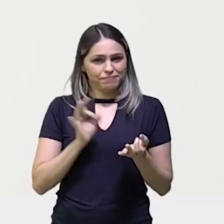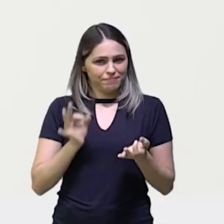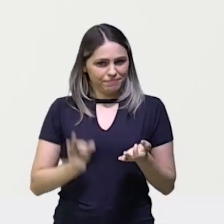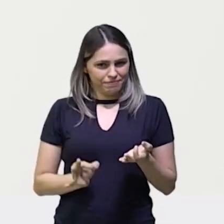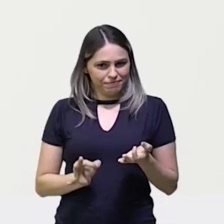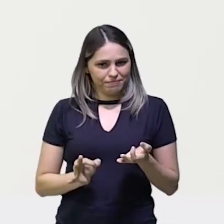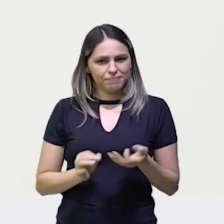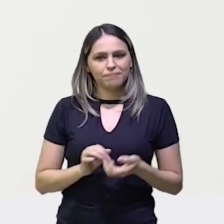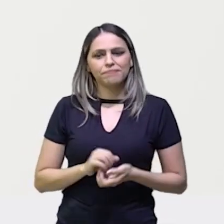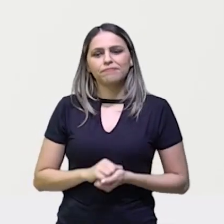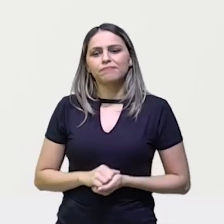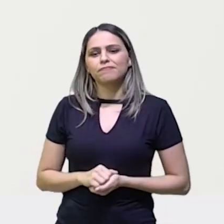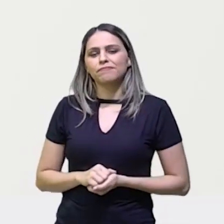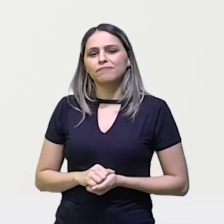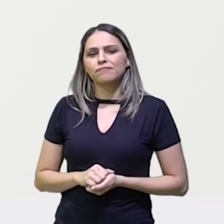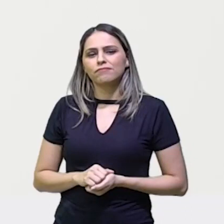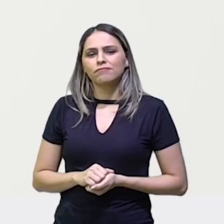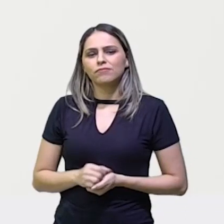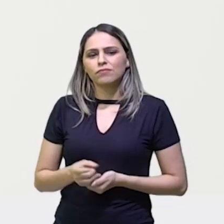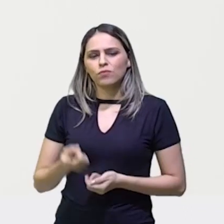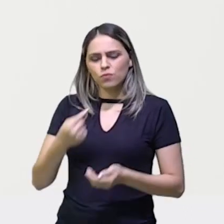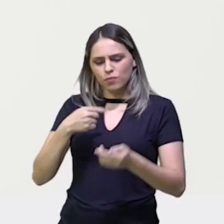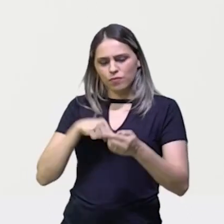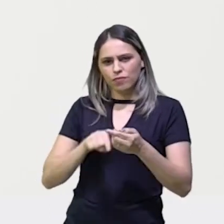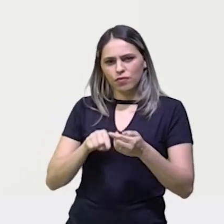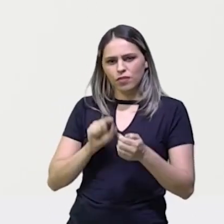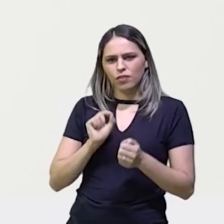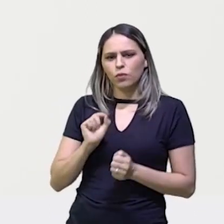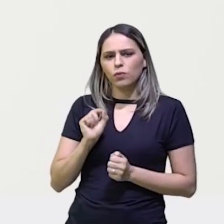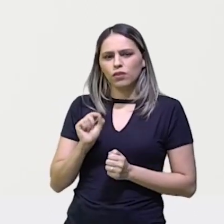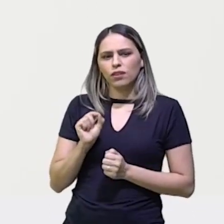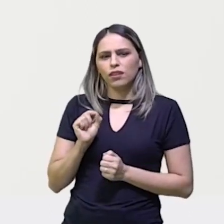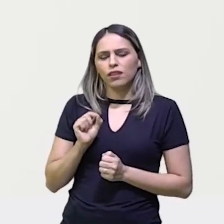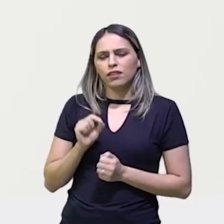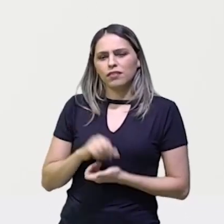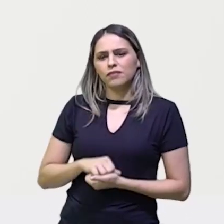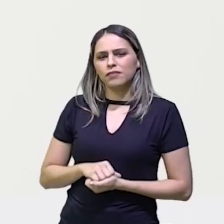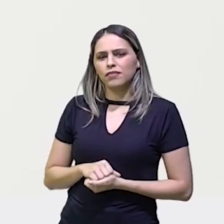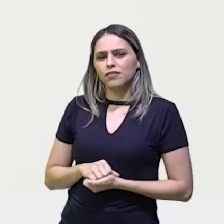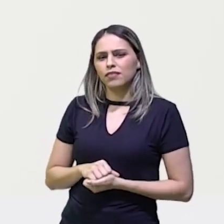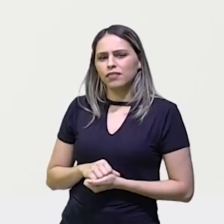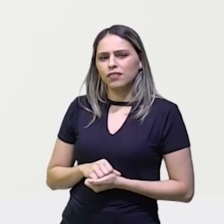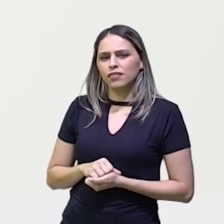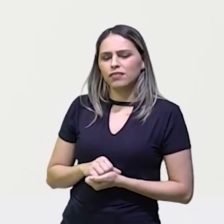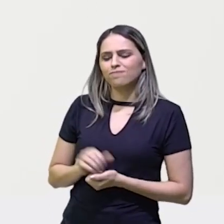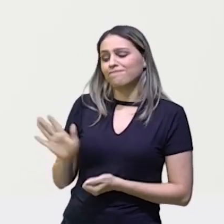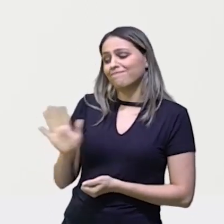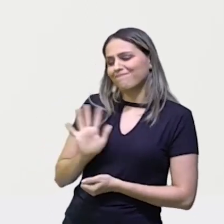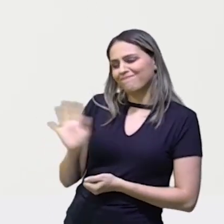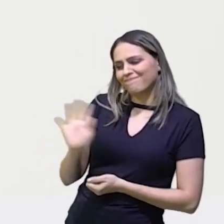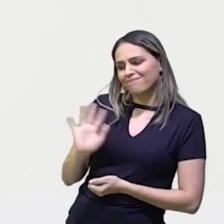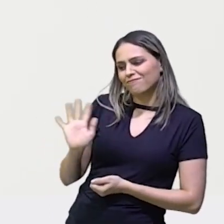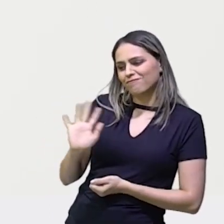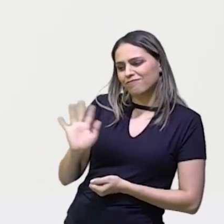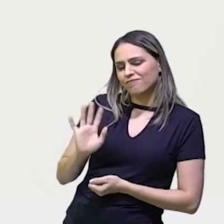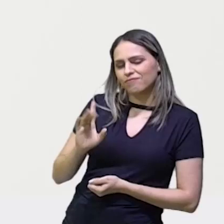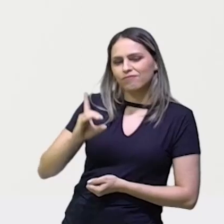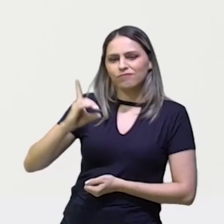certo? E essa parte aqui, o que é, professora? Essa é a